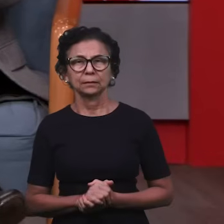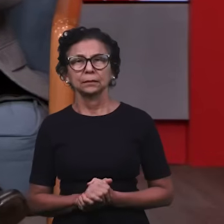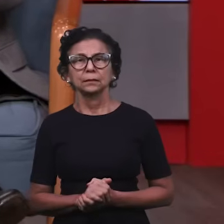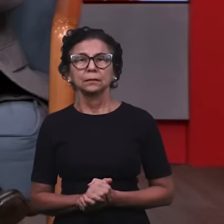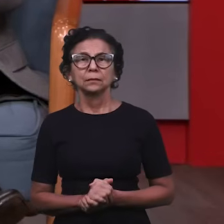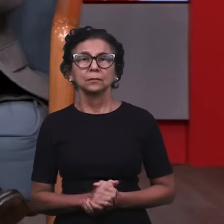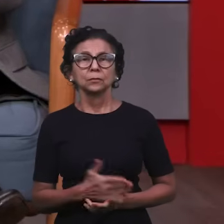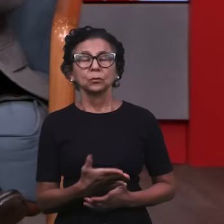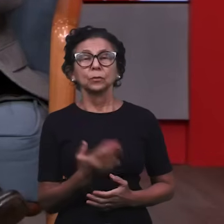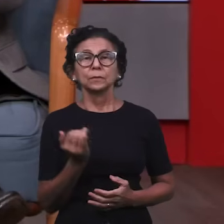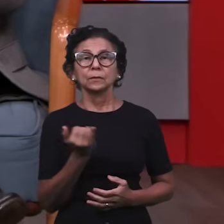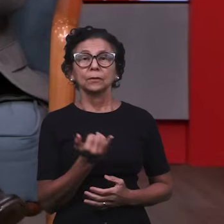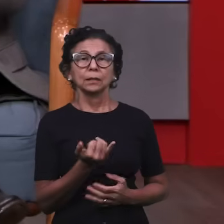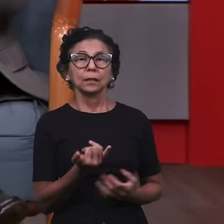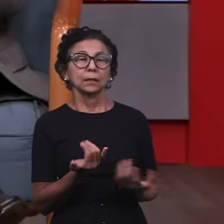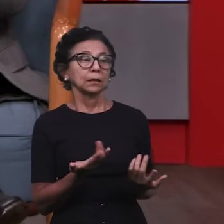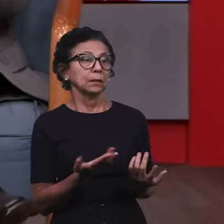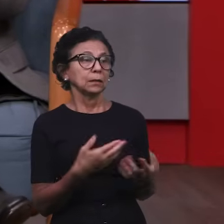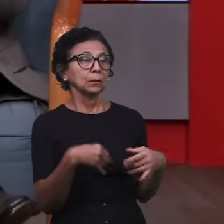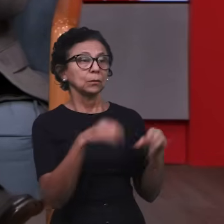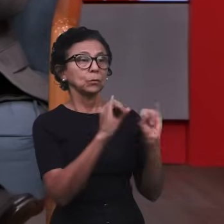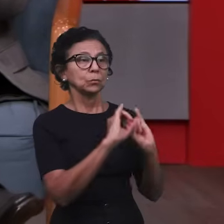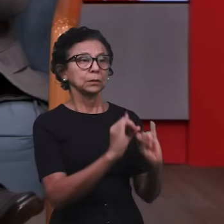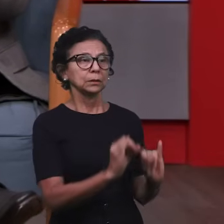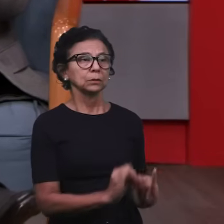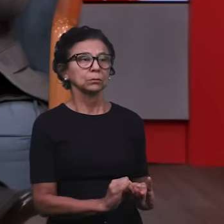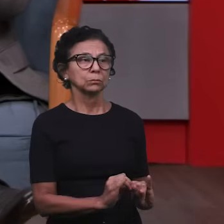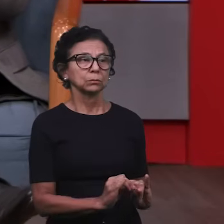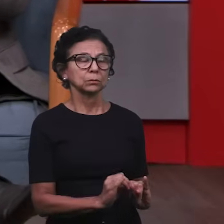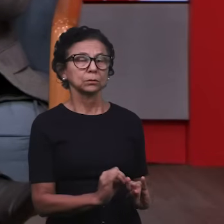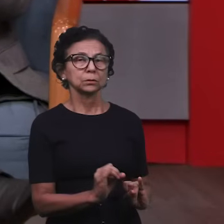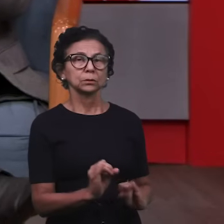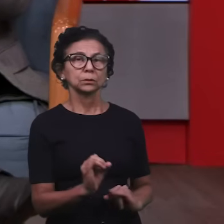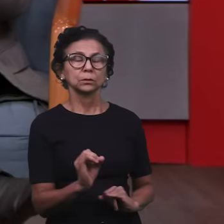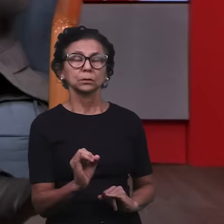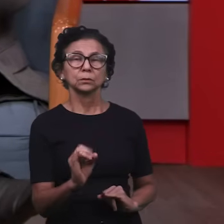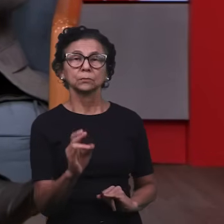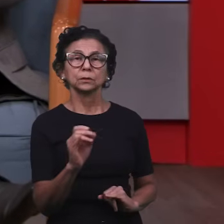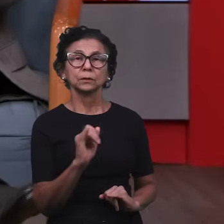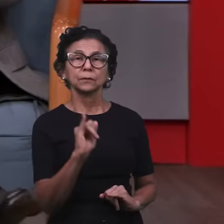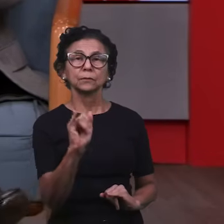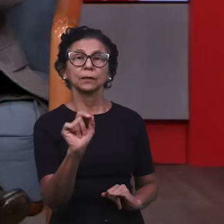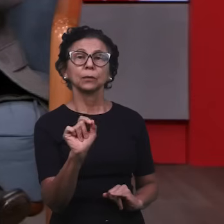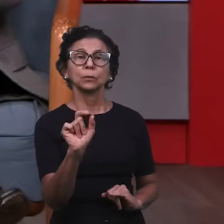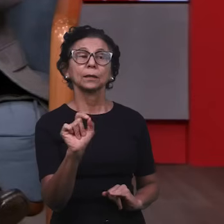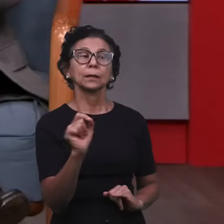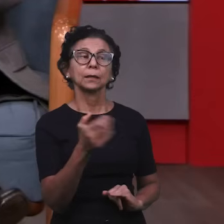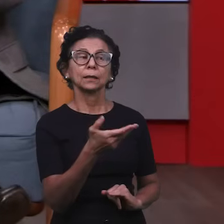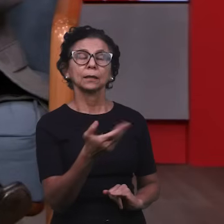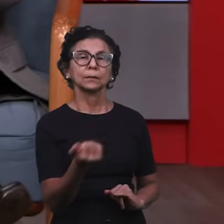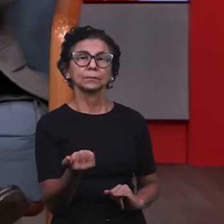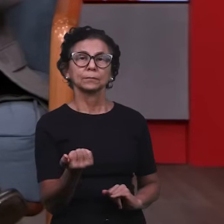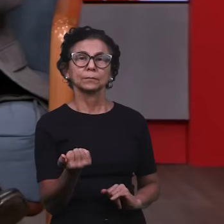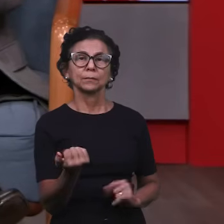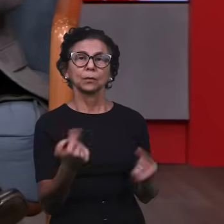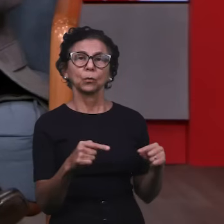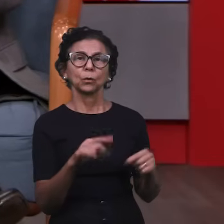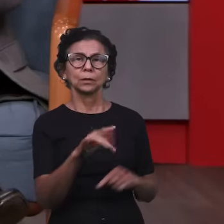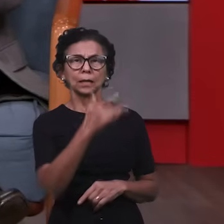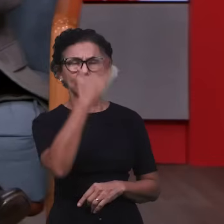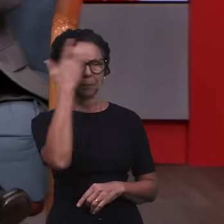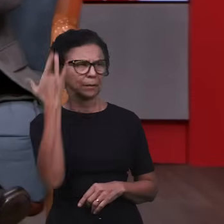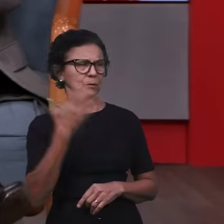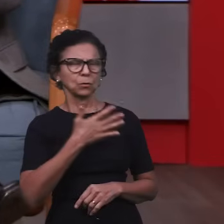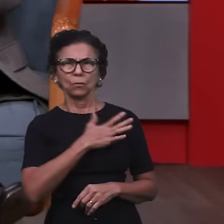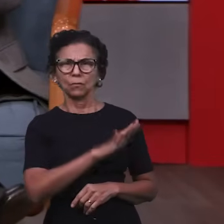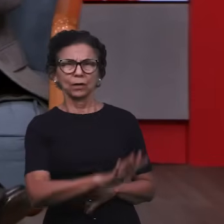o ídolo? Qualquer argumento que você criar contra o ídolo, você fere. Você não